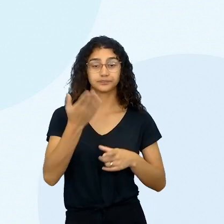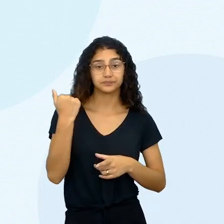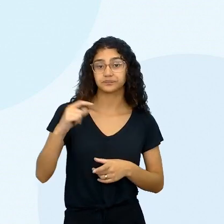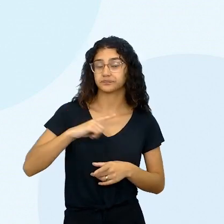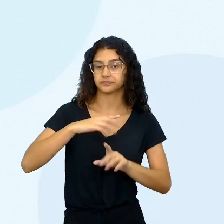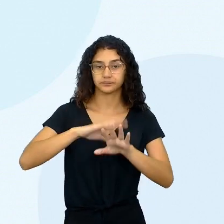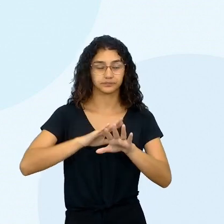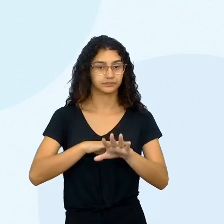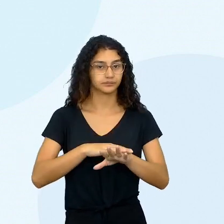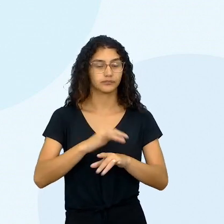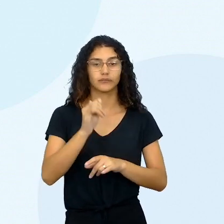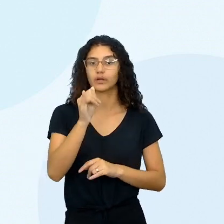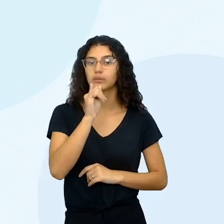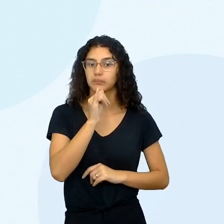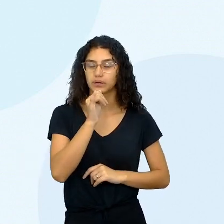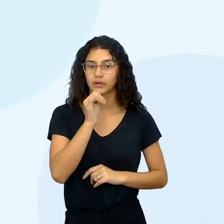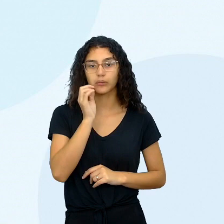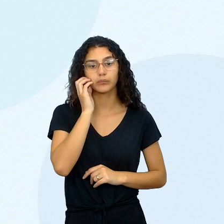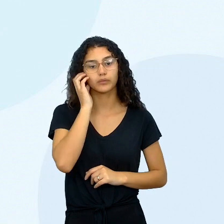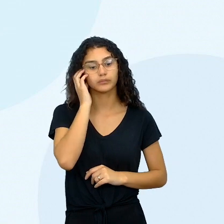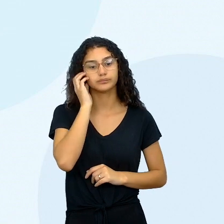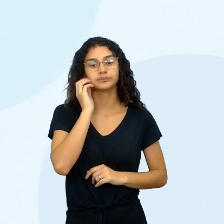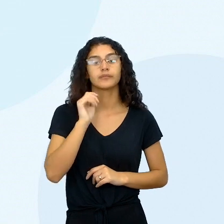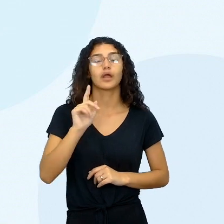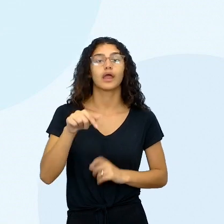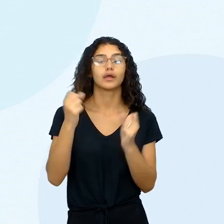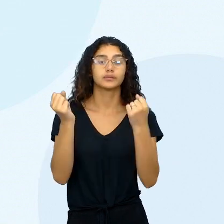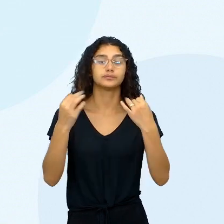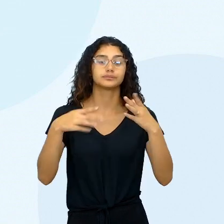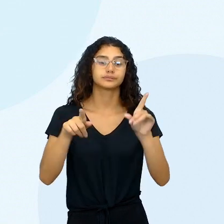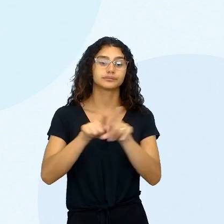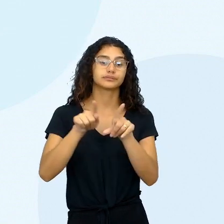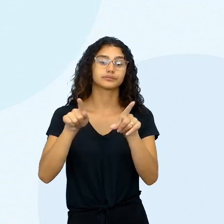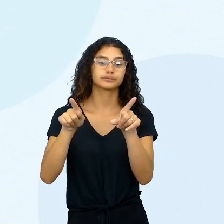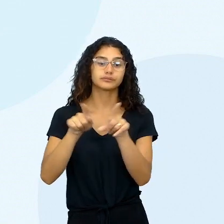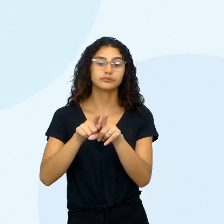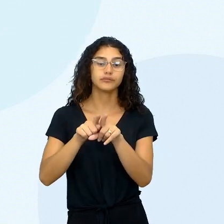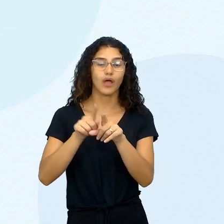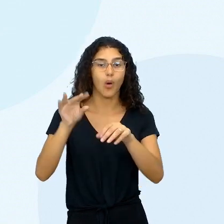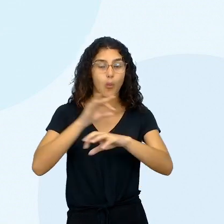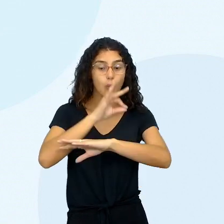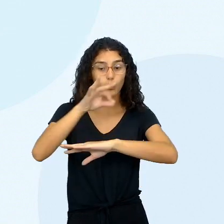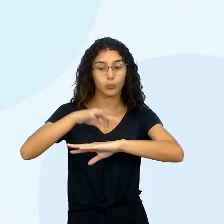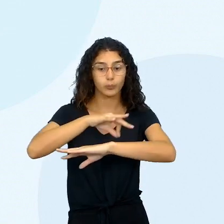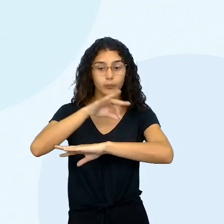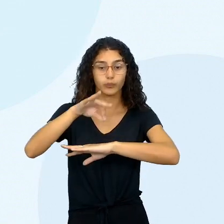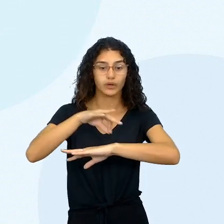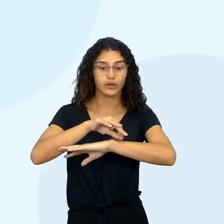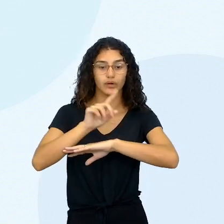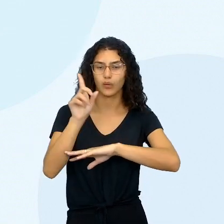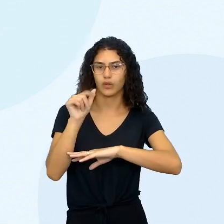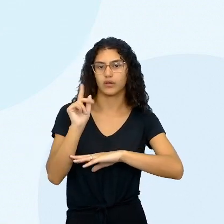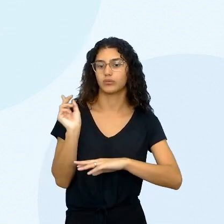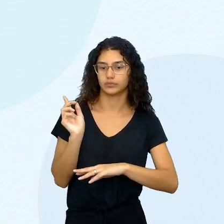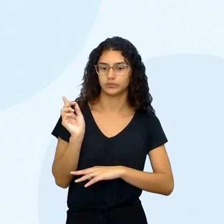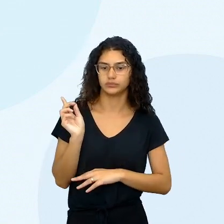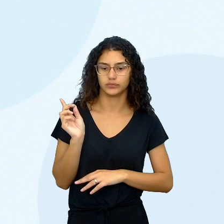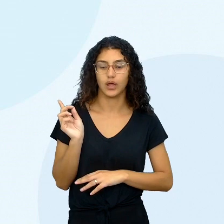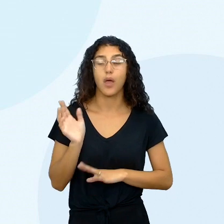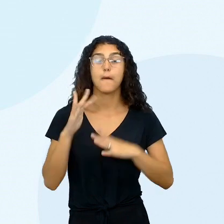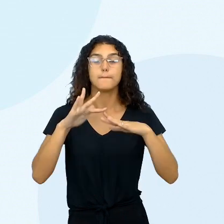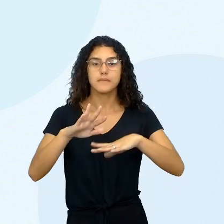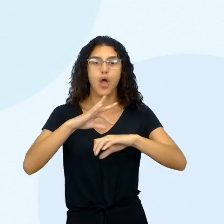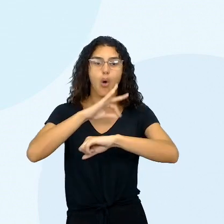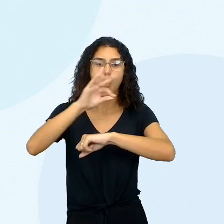Um exemplo muito icônico disso, né, é justamente a circulação do mosquito. Não esse mosquito que vocês estão vendo aí, que é o Aedes, né, mas